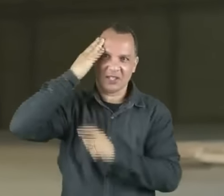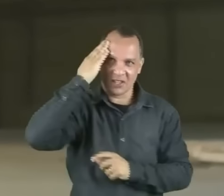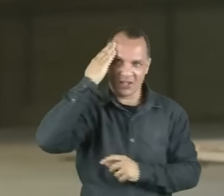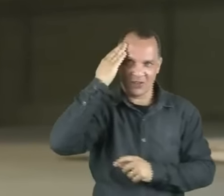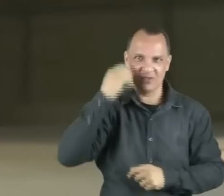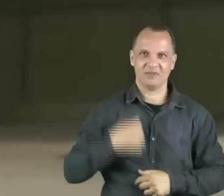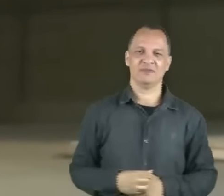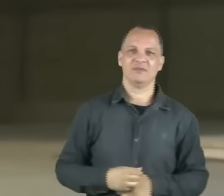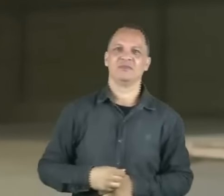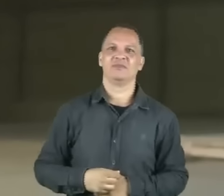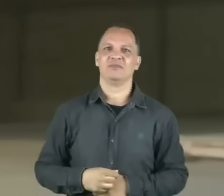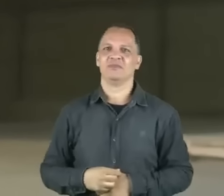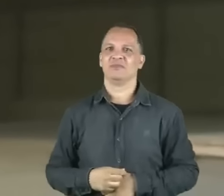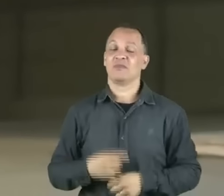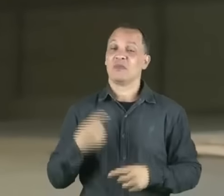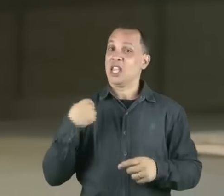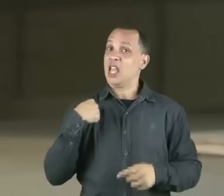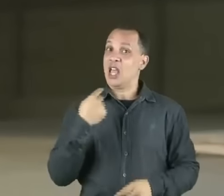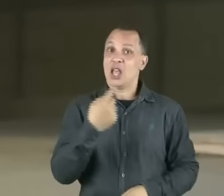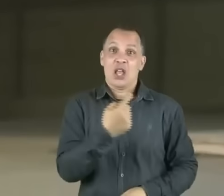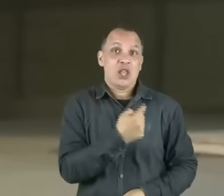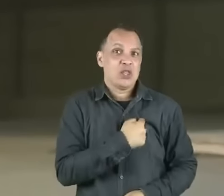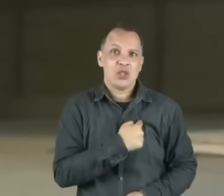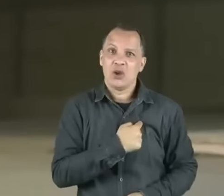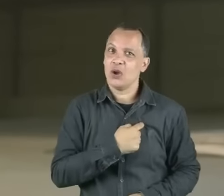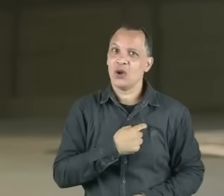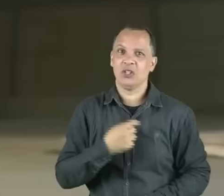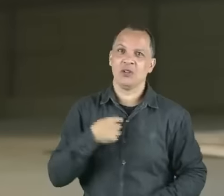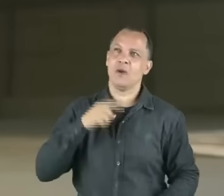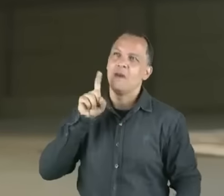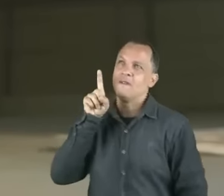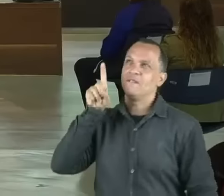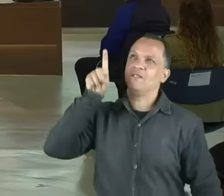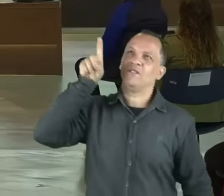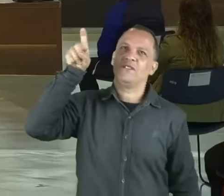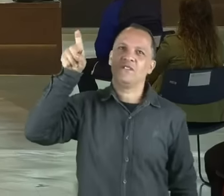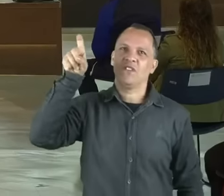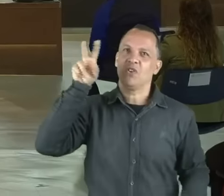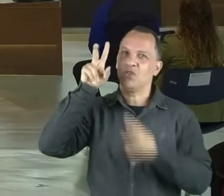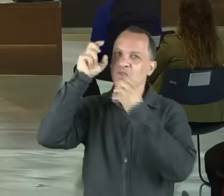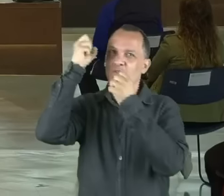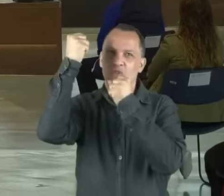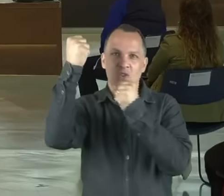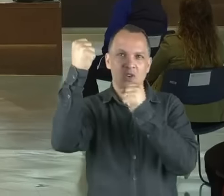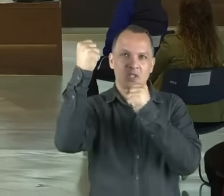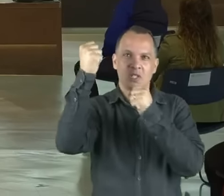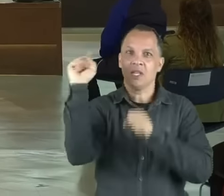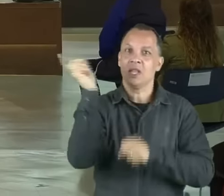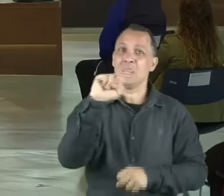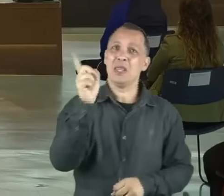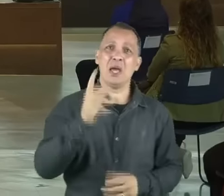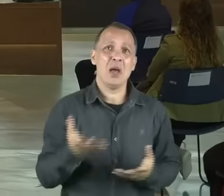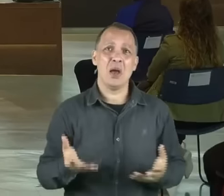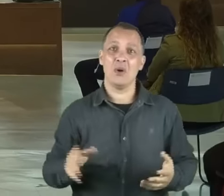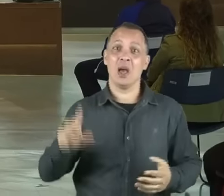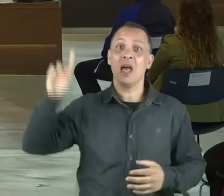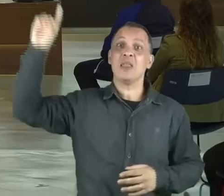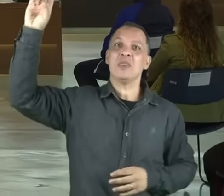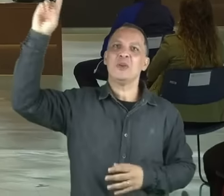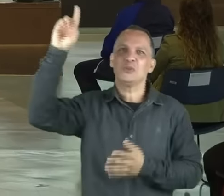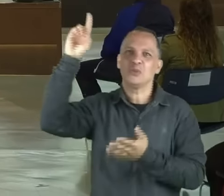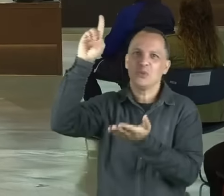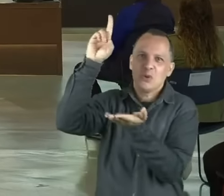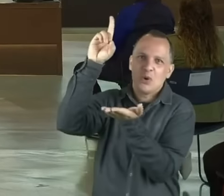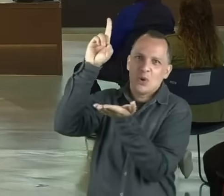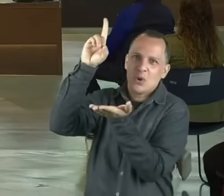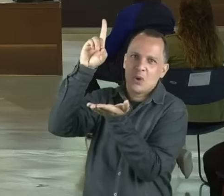quer segurar mas não consegue aí vai soltando vai soltando o melhor seria o Baru que dá um jeito de mudar aquela letra para